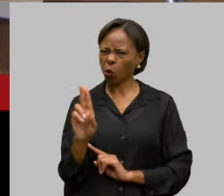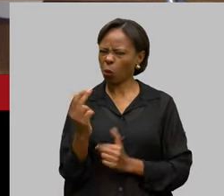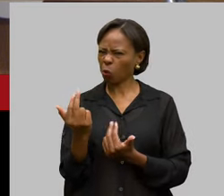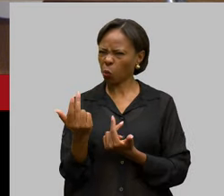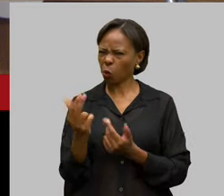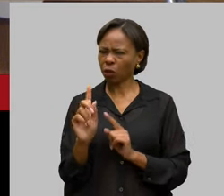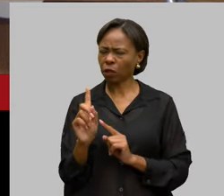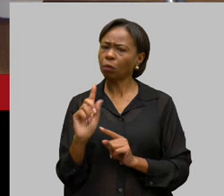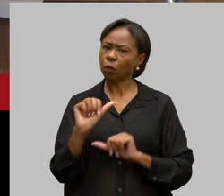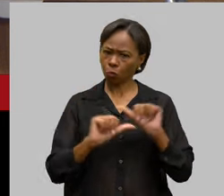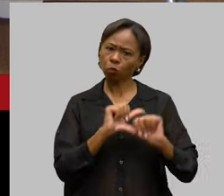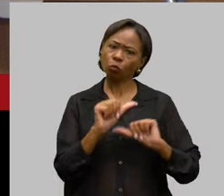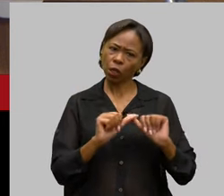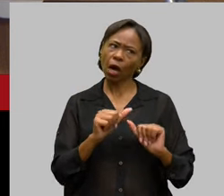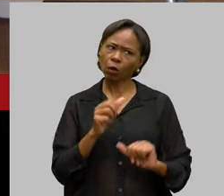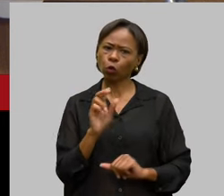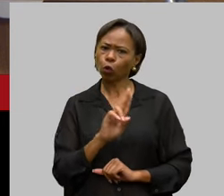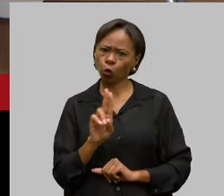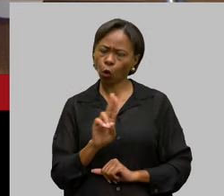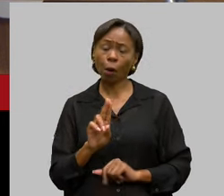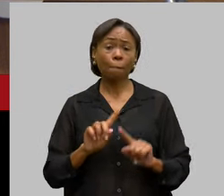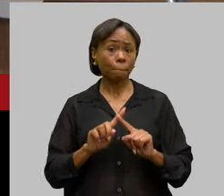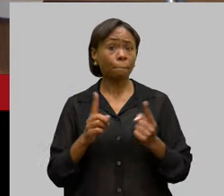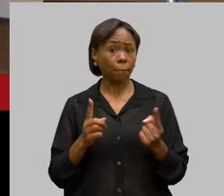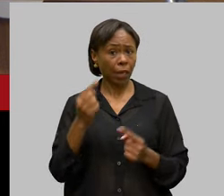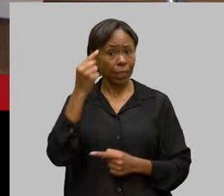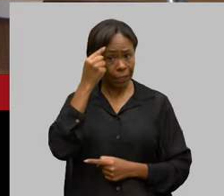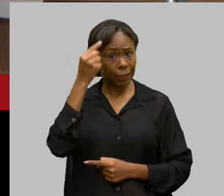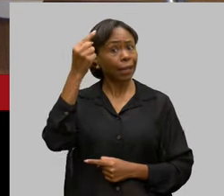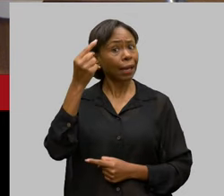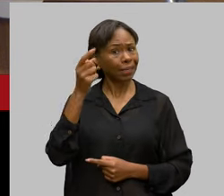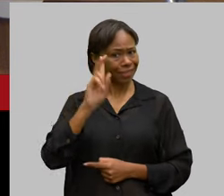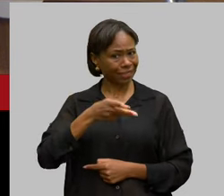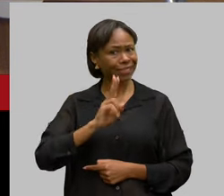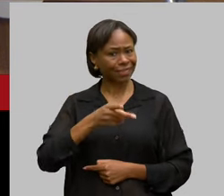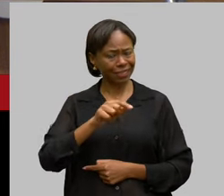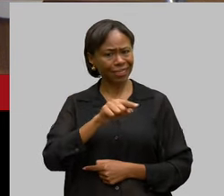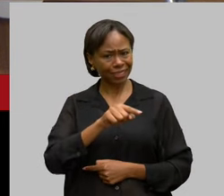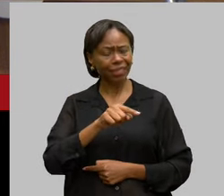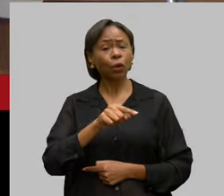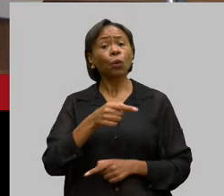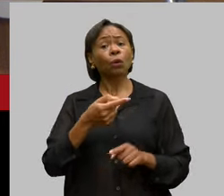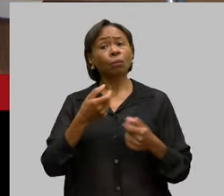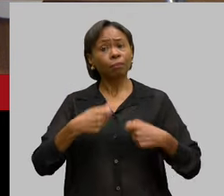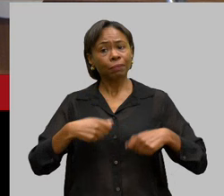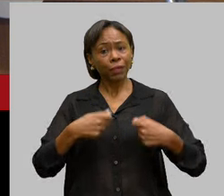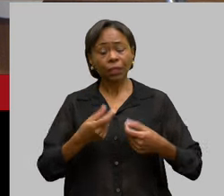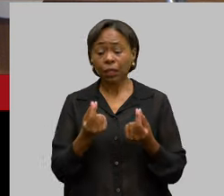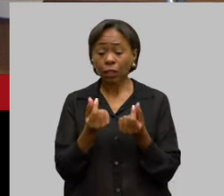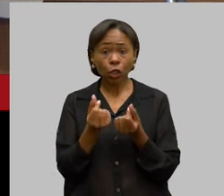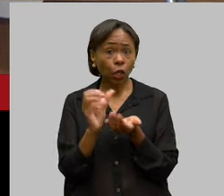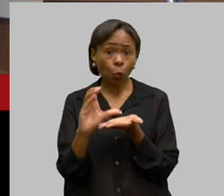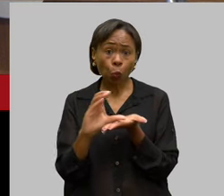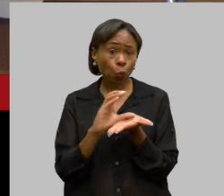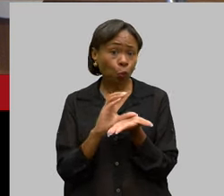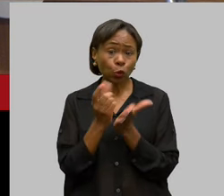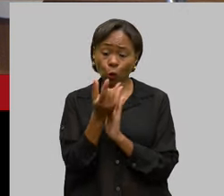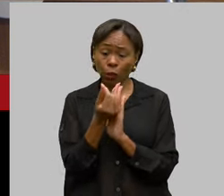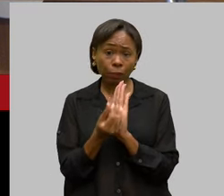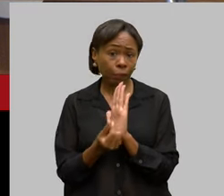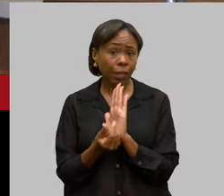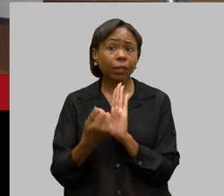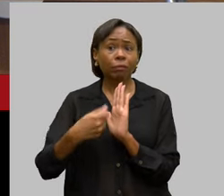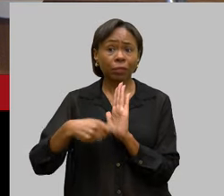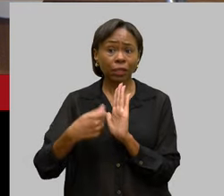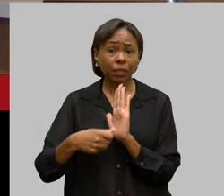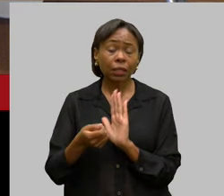aperfeiçoar né mas a ideia justamente é essa nós precisamos ter recursos não tem jeito eu acho que os